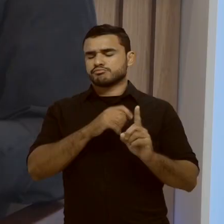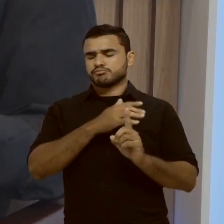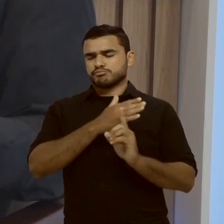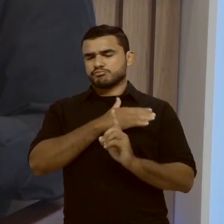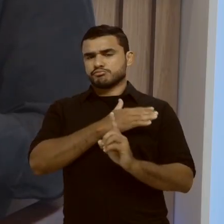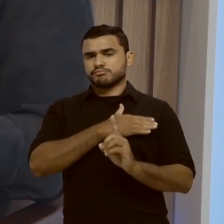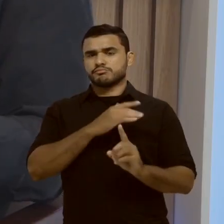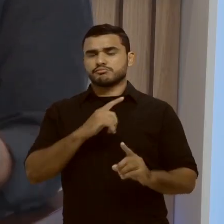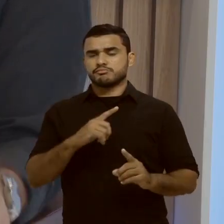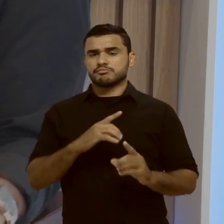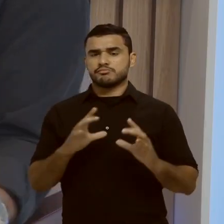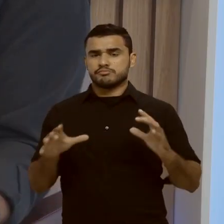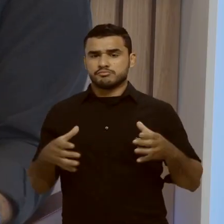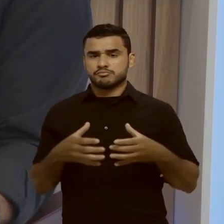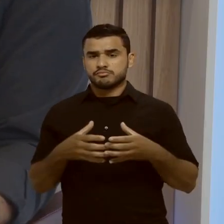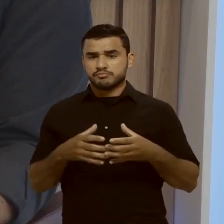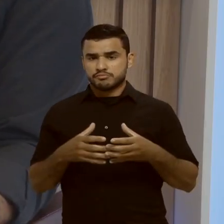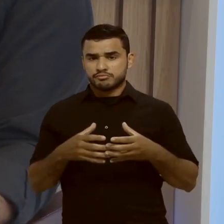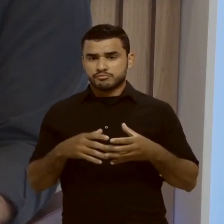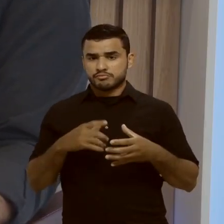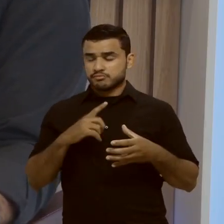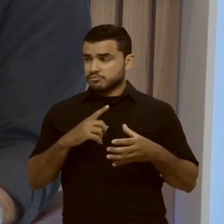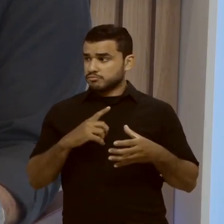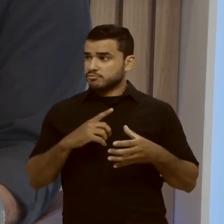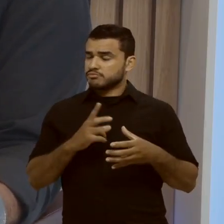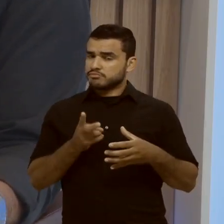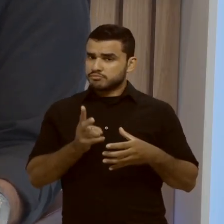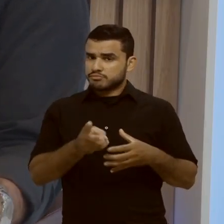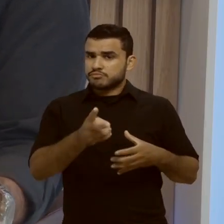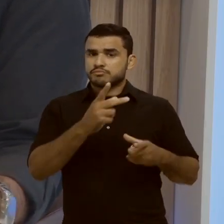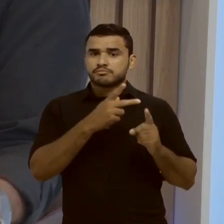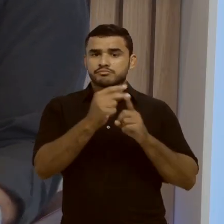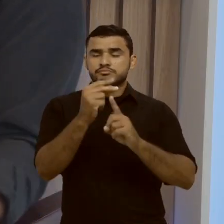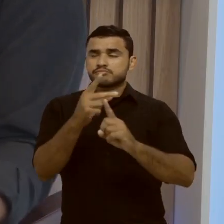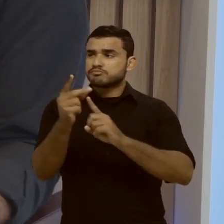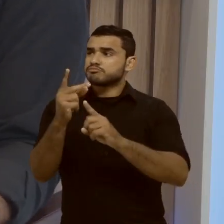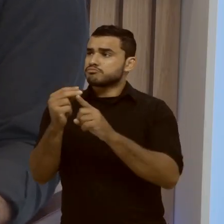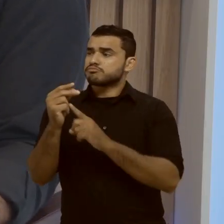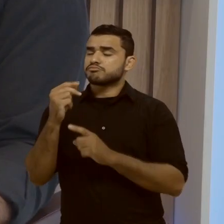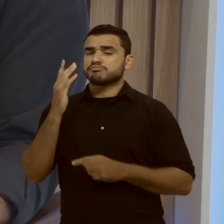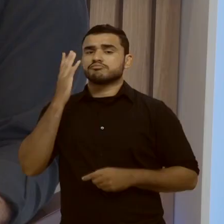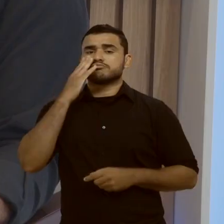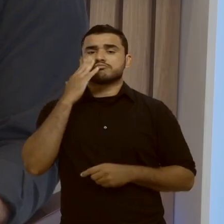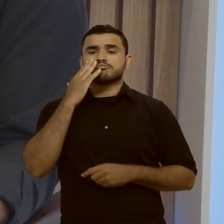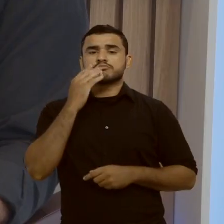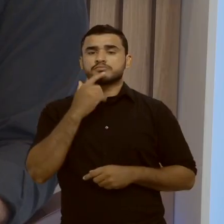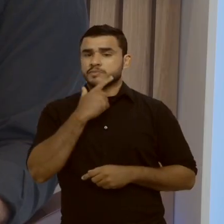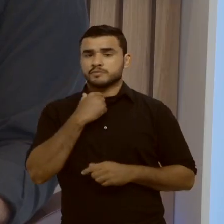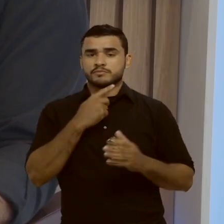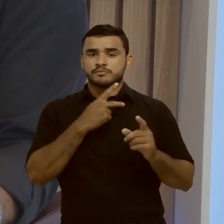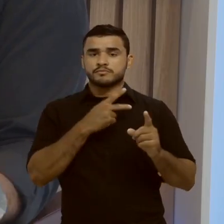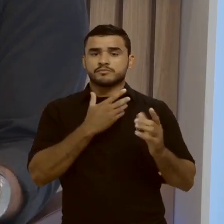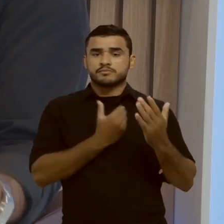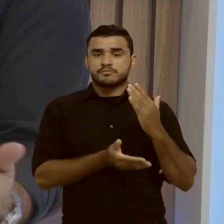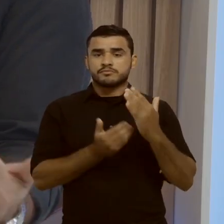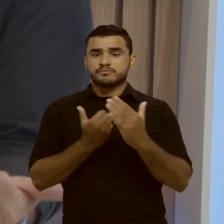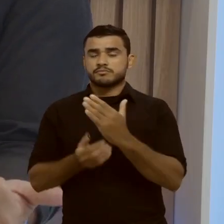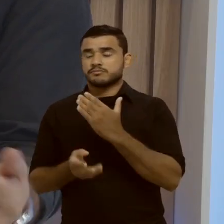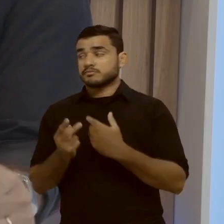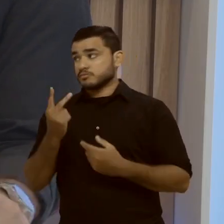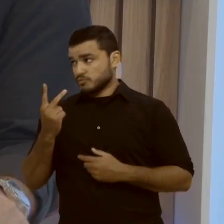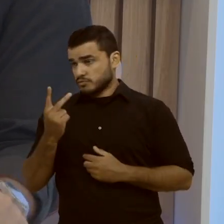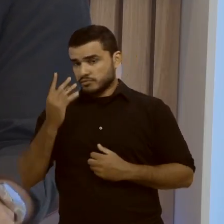gordura, conseguiu manter-se na primeira página por um bom tempo, só que já vem de 2 derrotas consecutivas. Perdeu